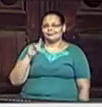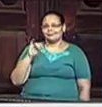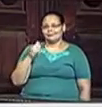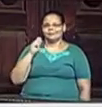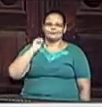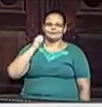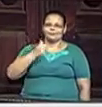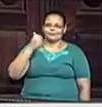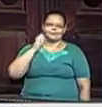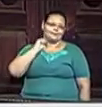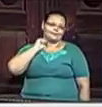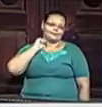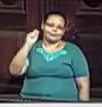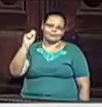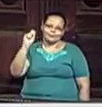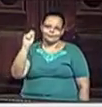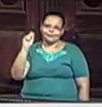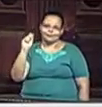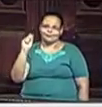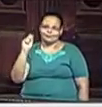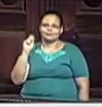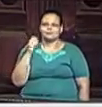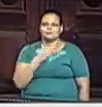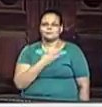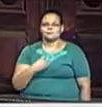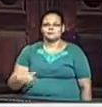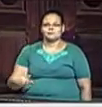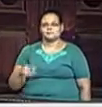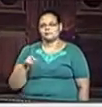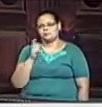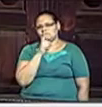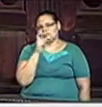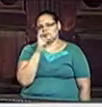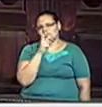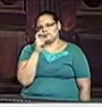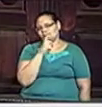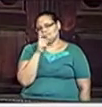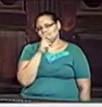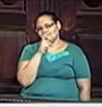abril, isto é, o governo da mentira.